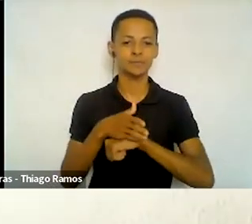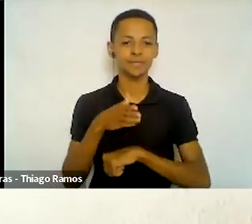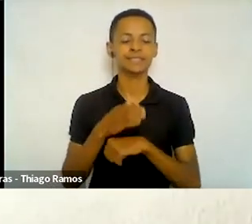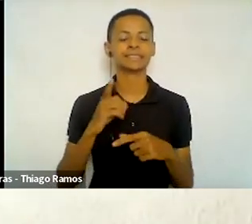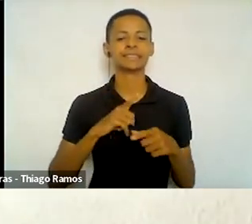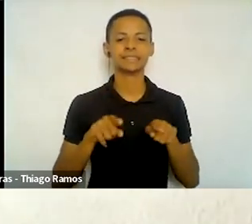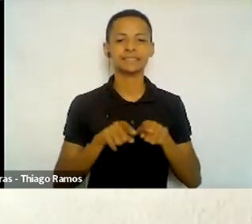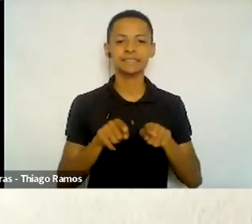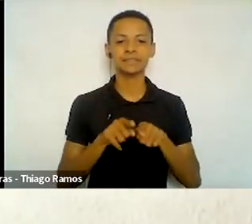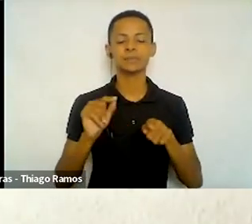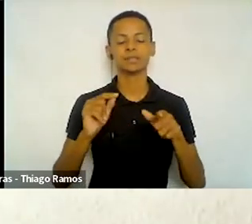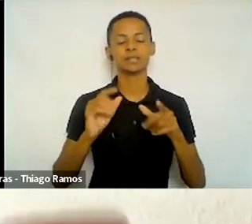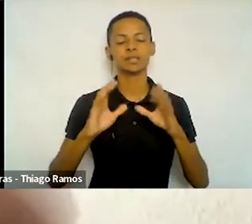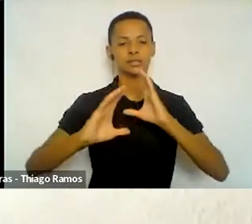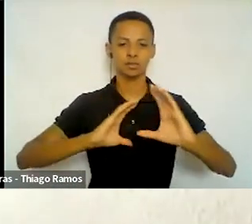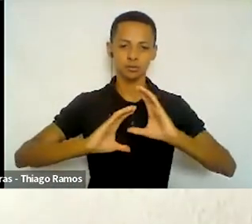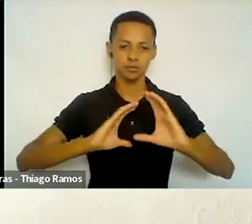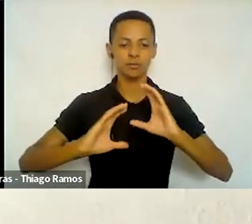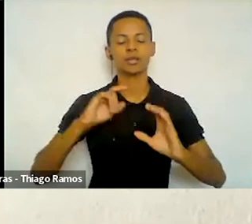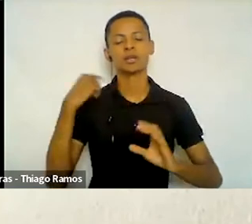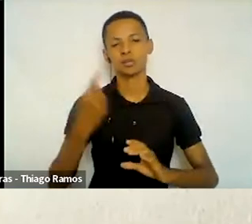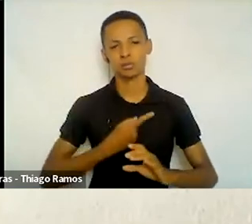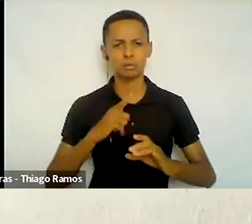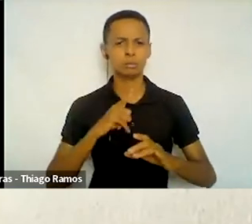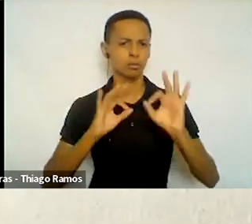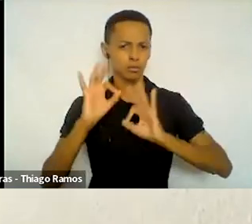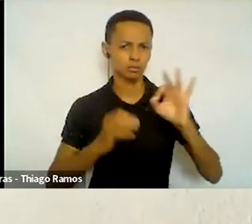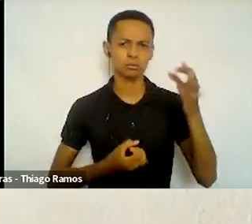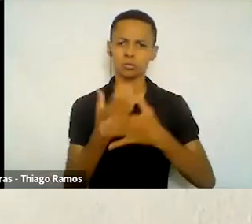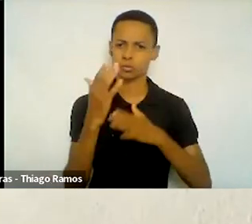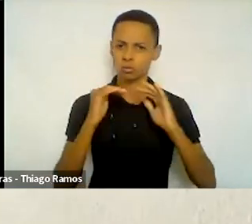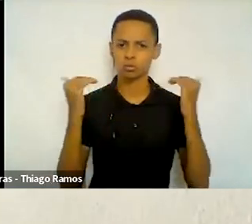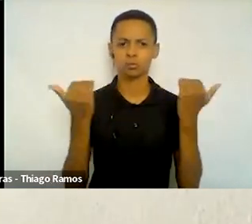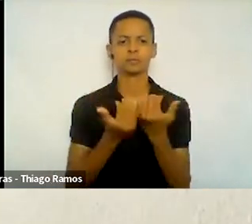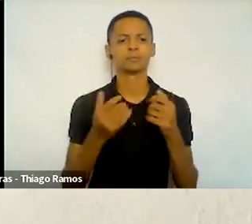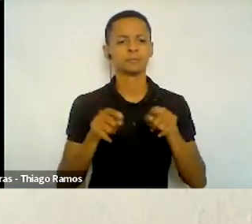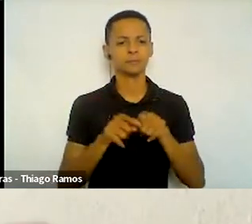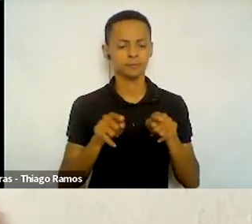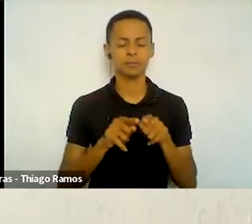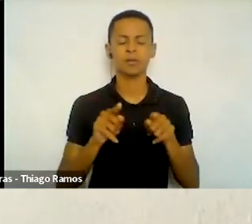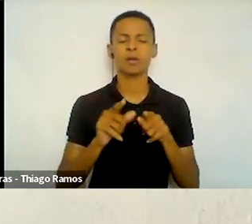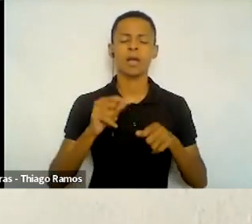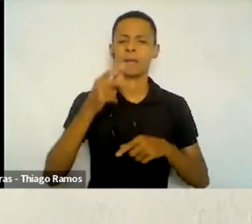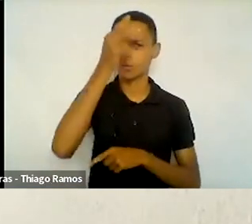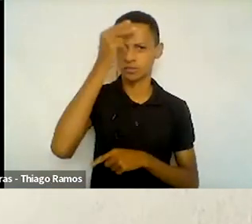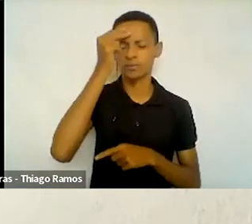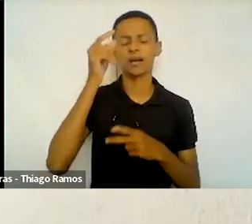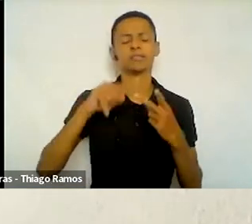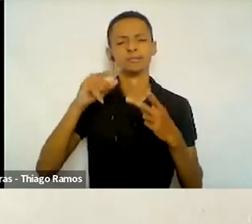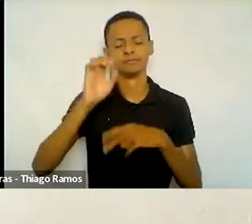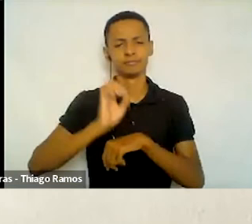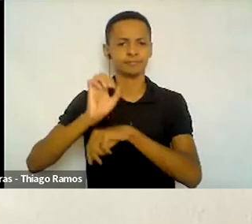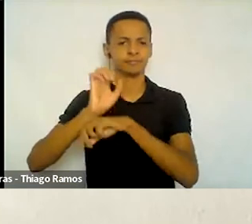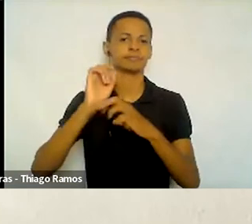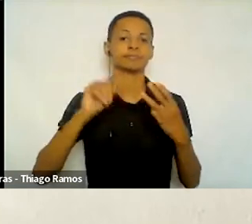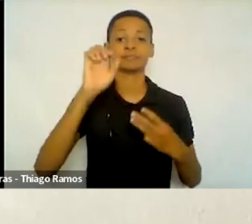das comunicações, né? A gente fez um congresso, a gente mobilizou a nível municipal, estadual, nacional, para não